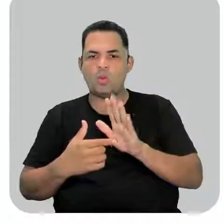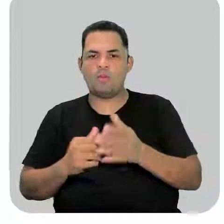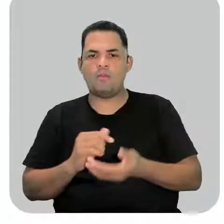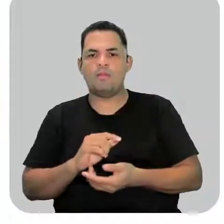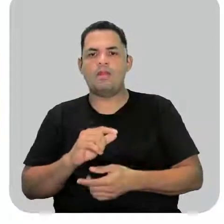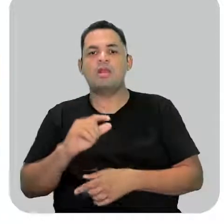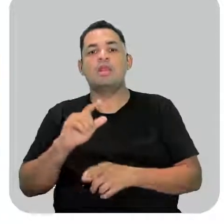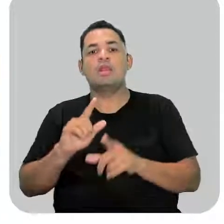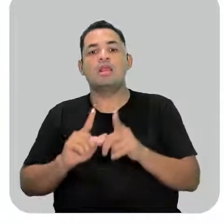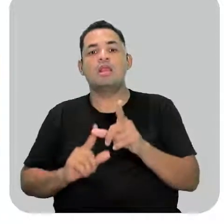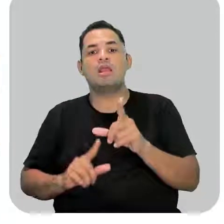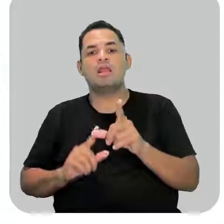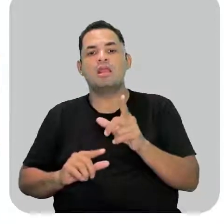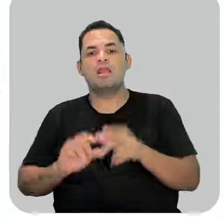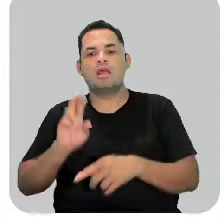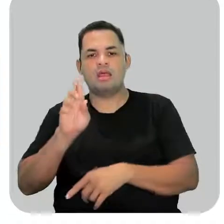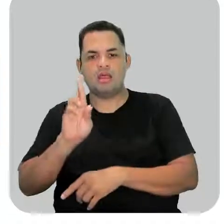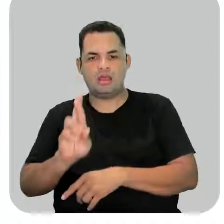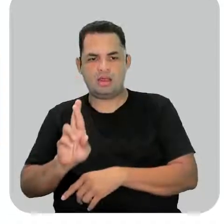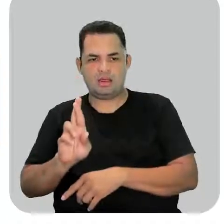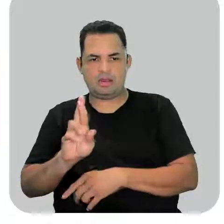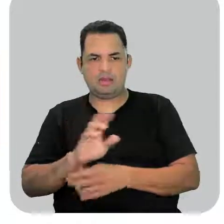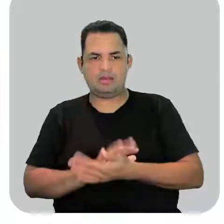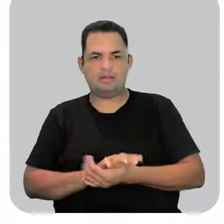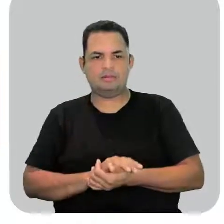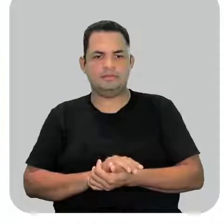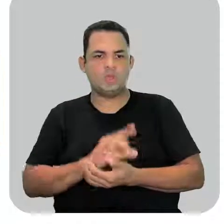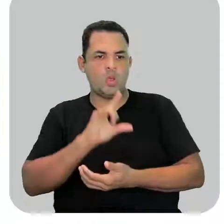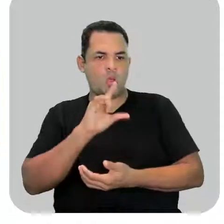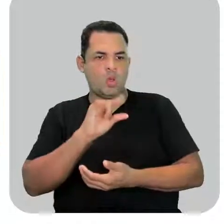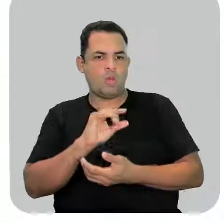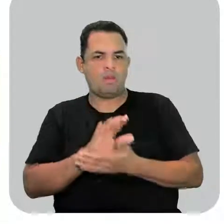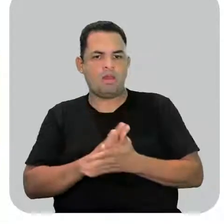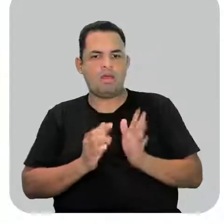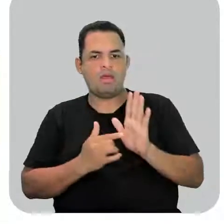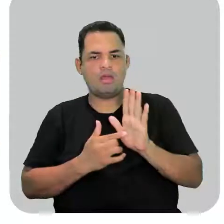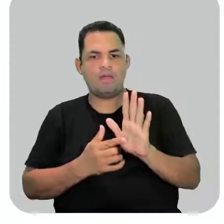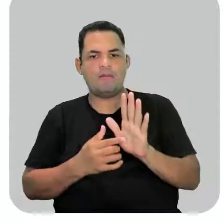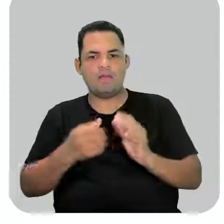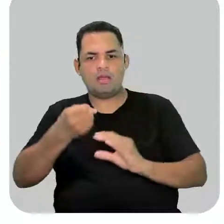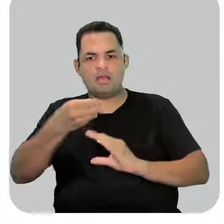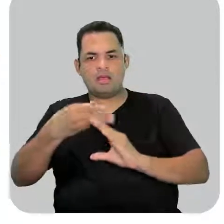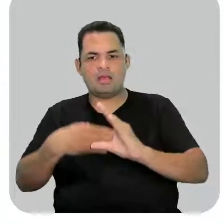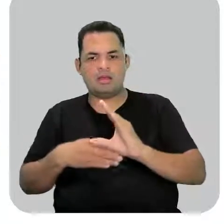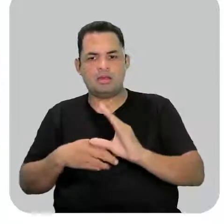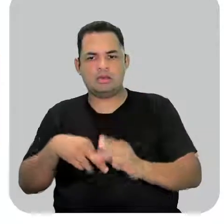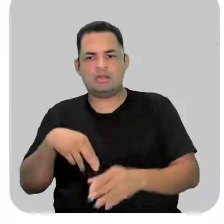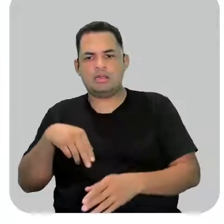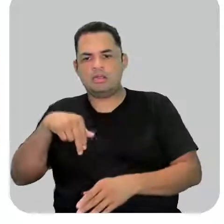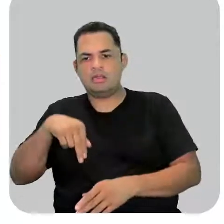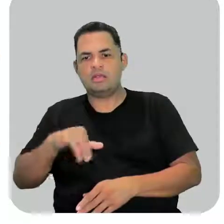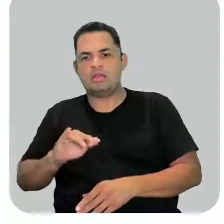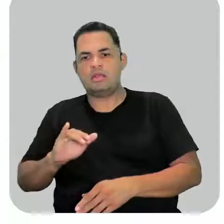R. O menor representante da função nitrila é a